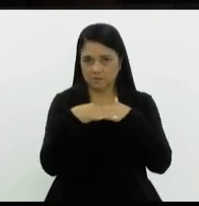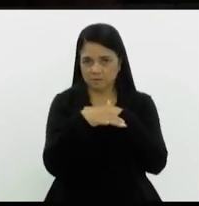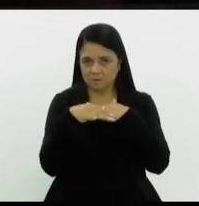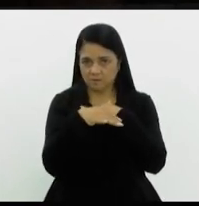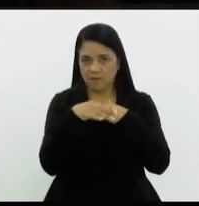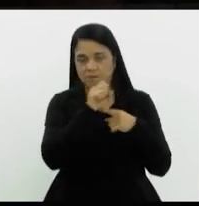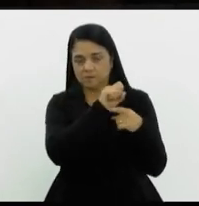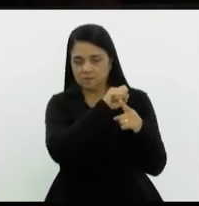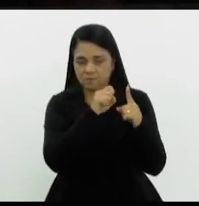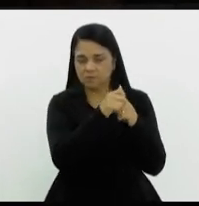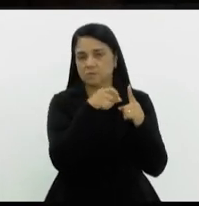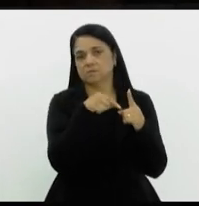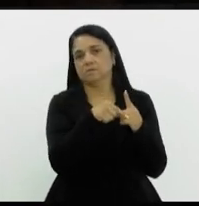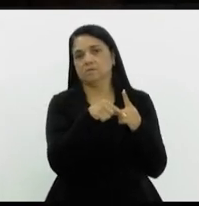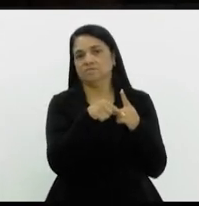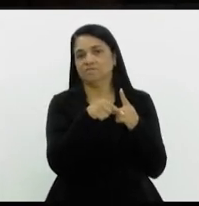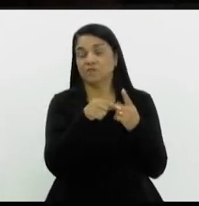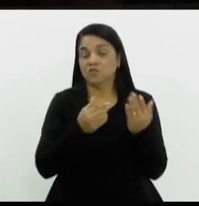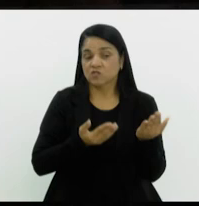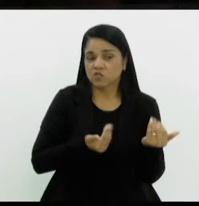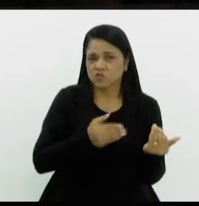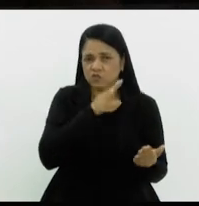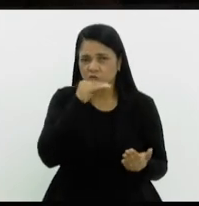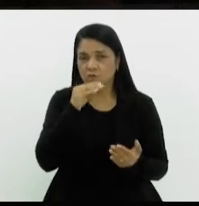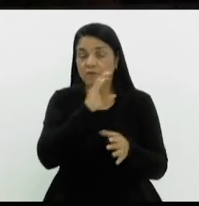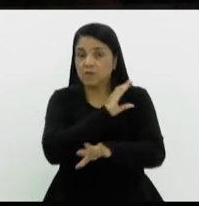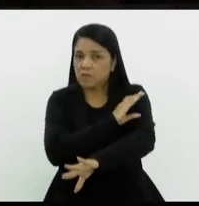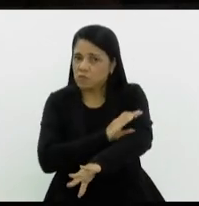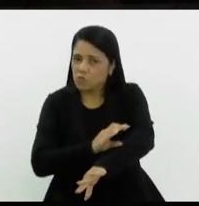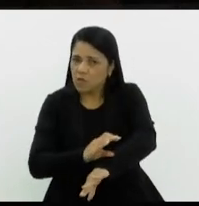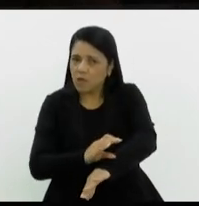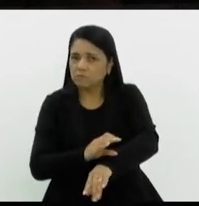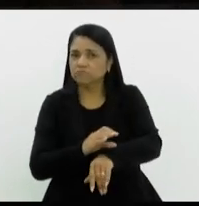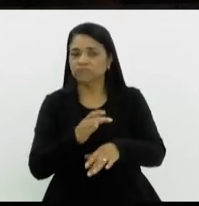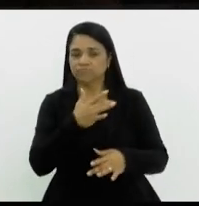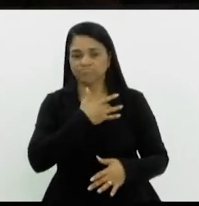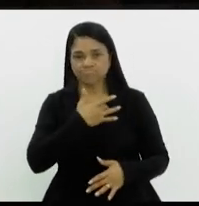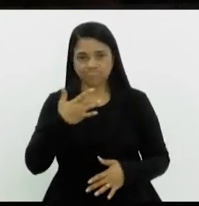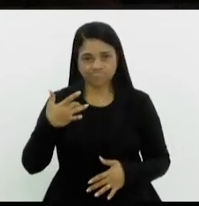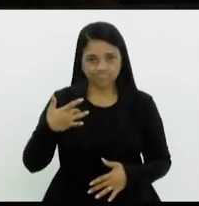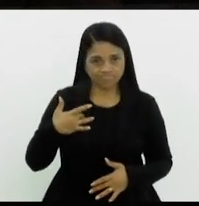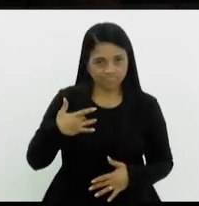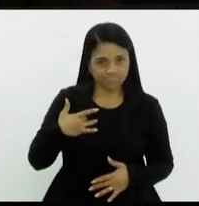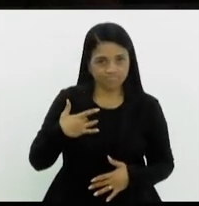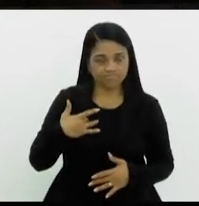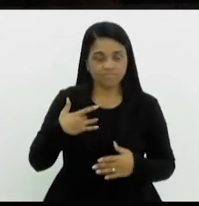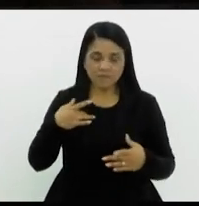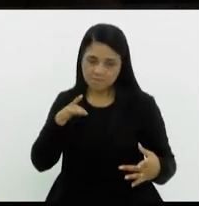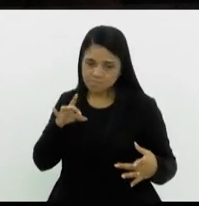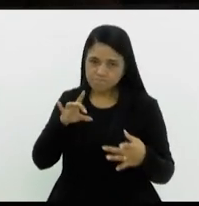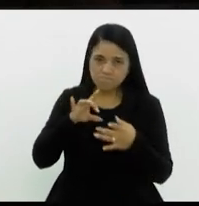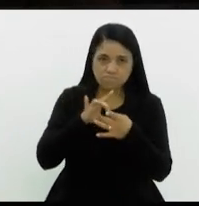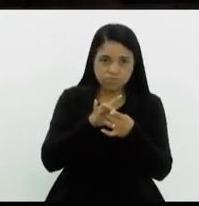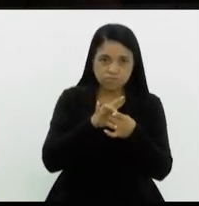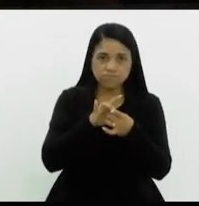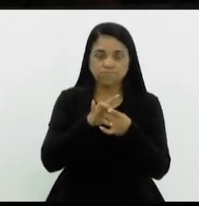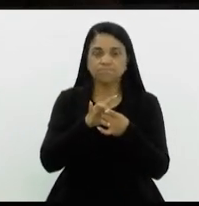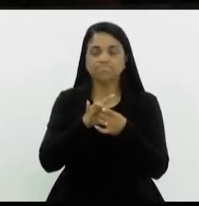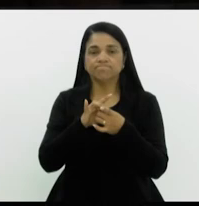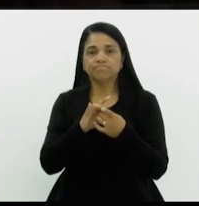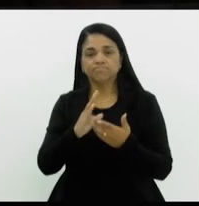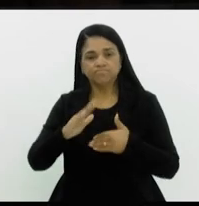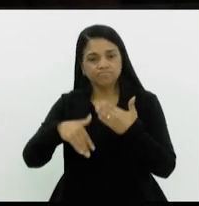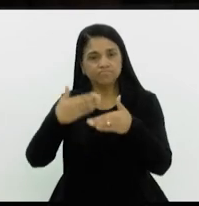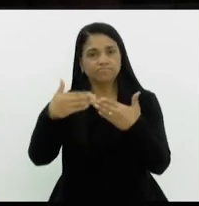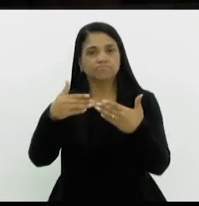nossa sociedade. Jovens bem educados, saudáveis e engajados são mais